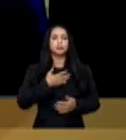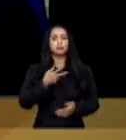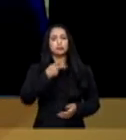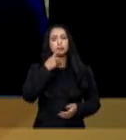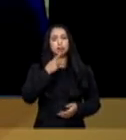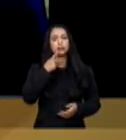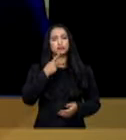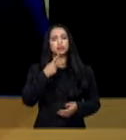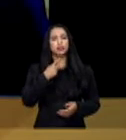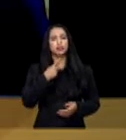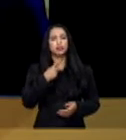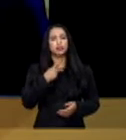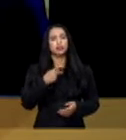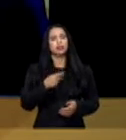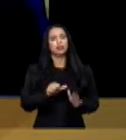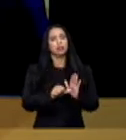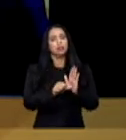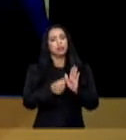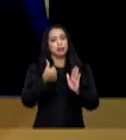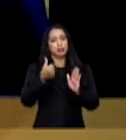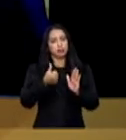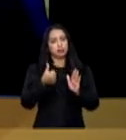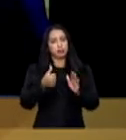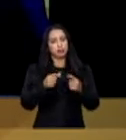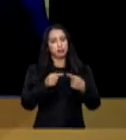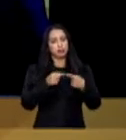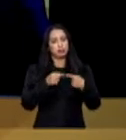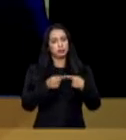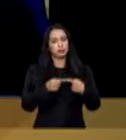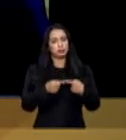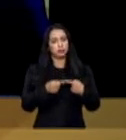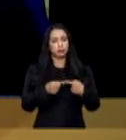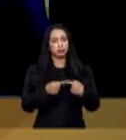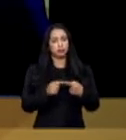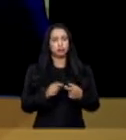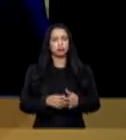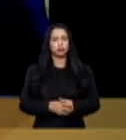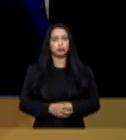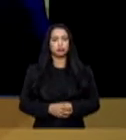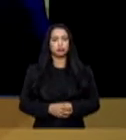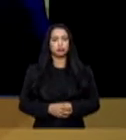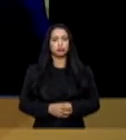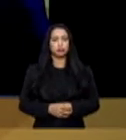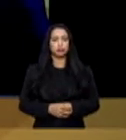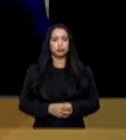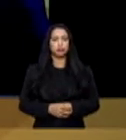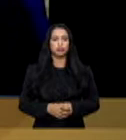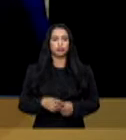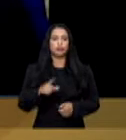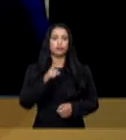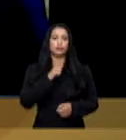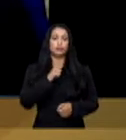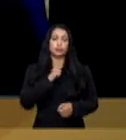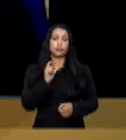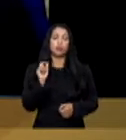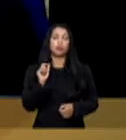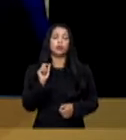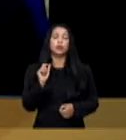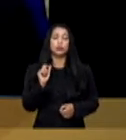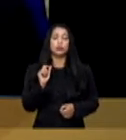primeiro tópico, que eu denomino de da desproporcionalidade do preceito secundário. E